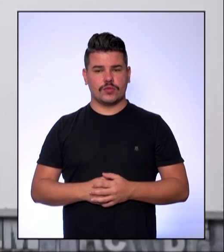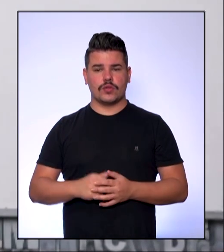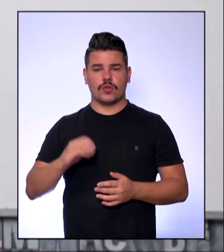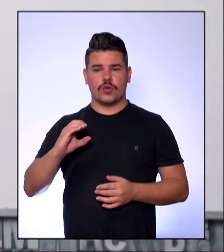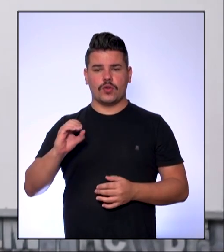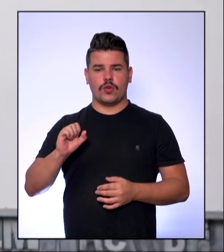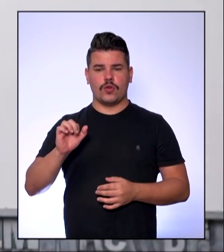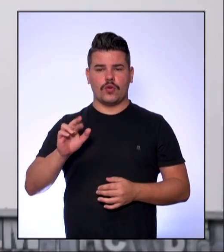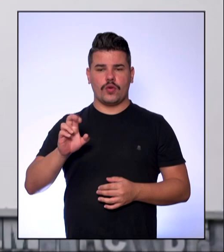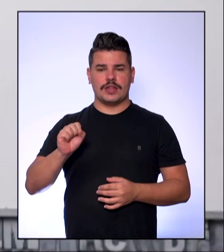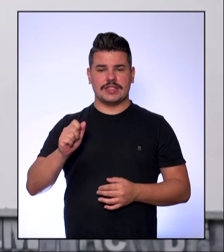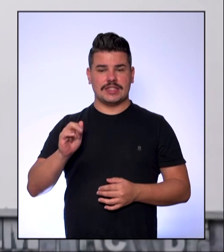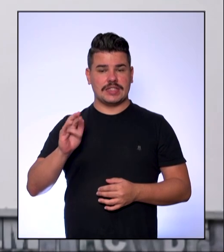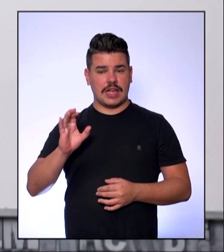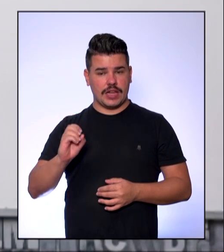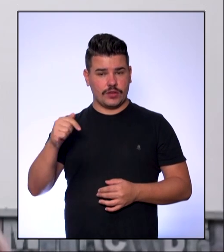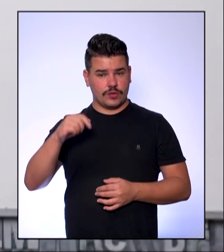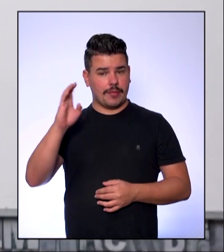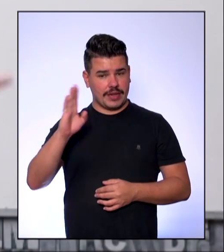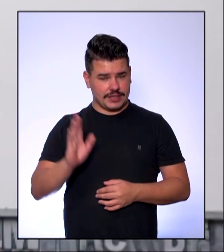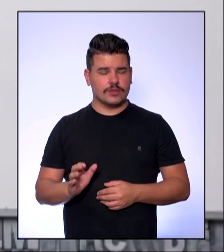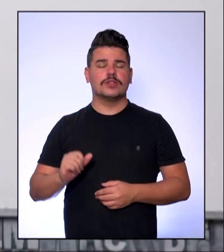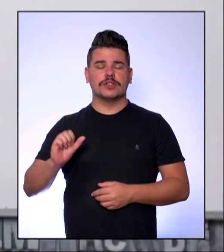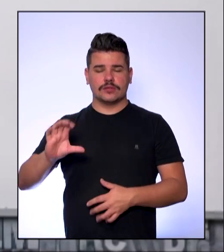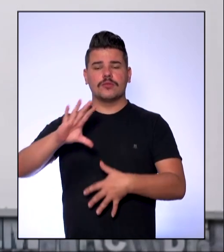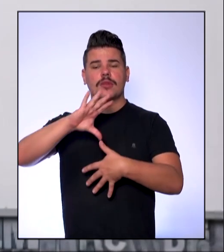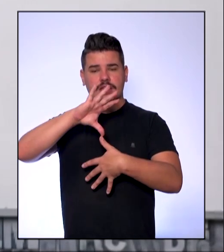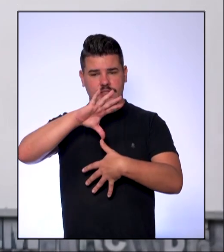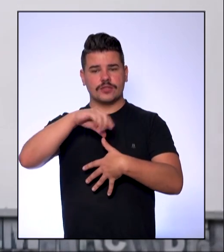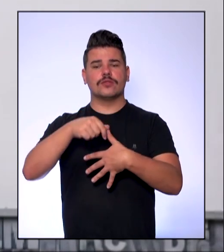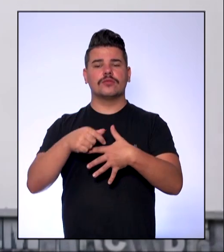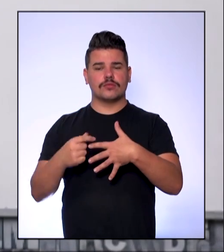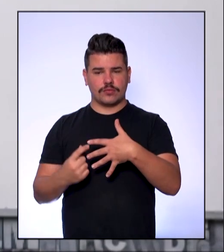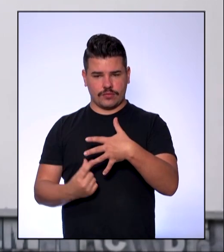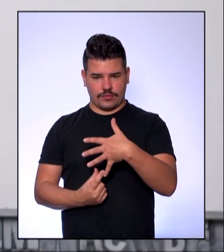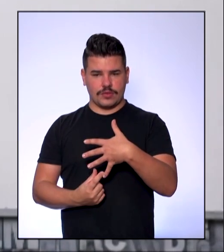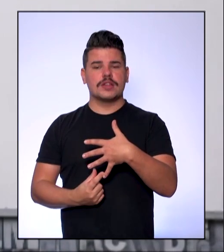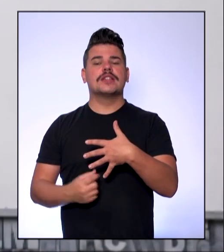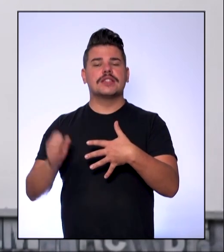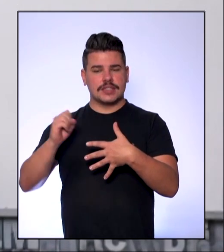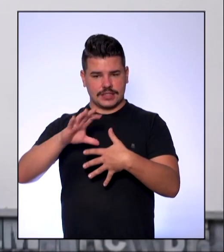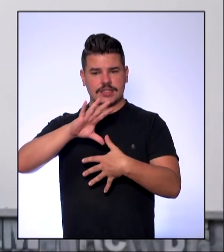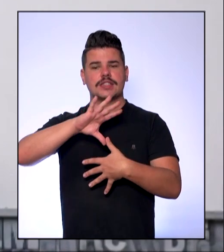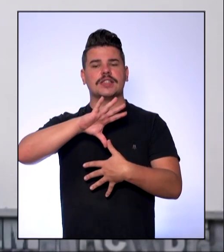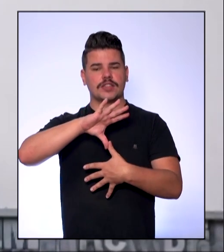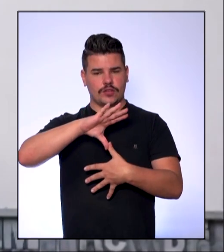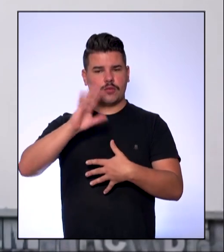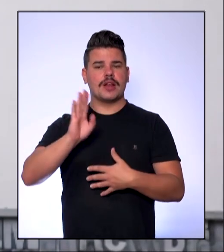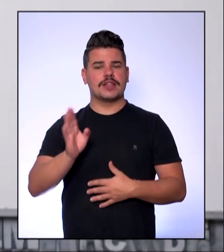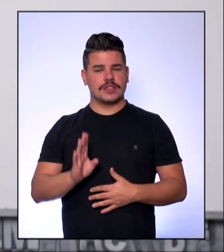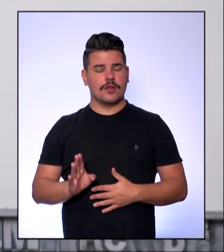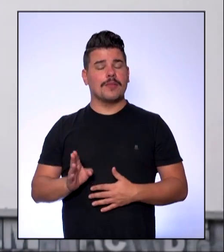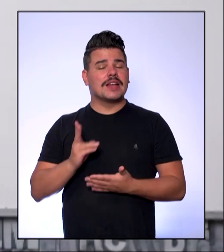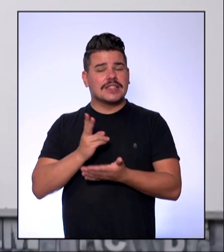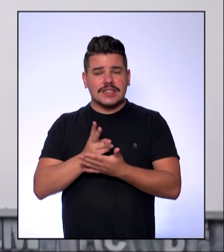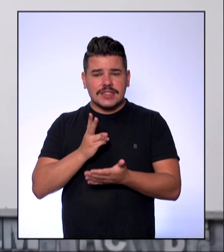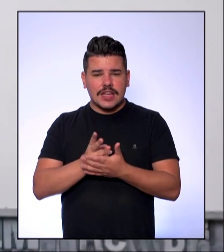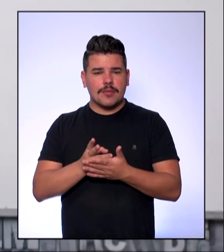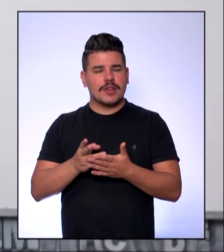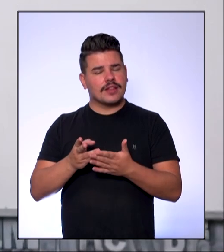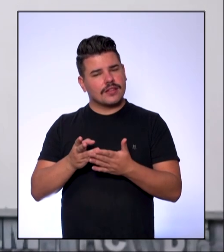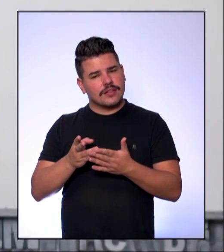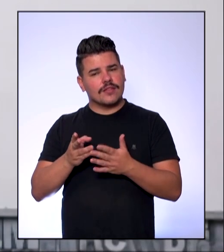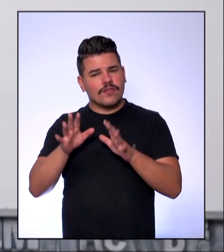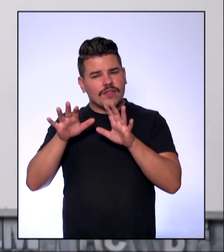corsários estiveram no litoral brasileiro, sim, tá? Mas eles atuavam no meio do